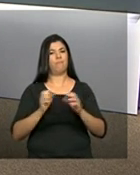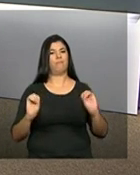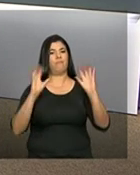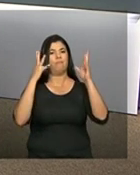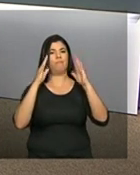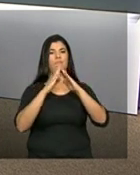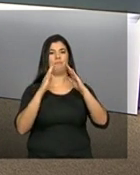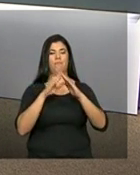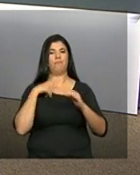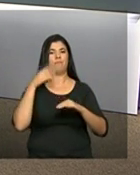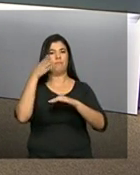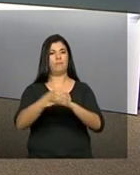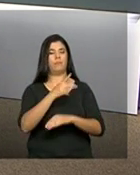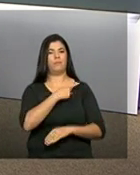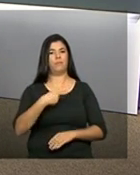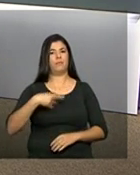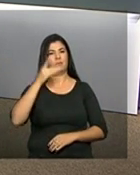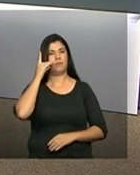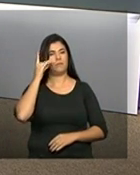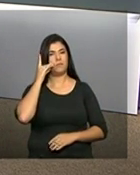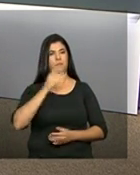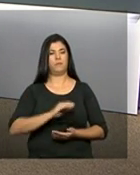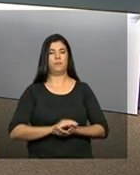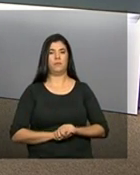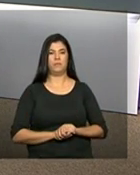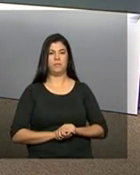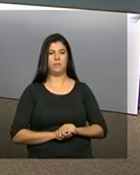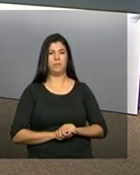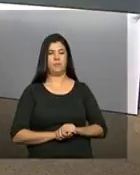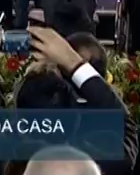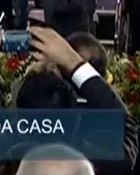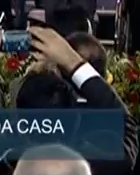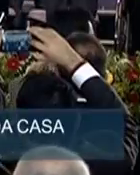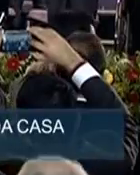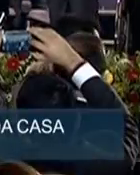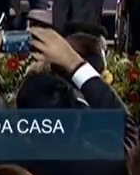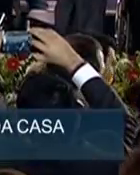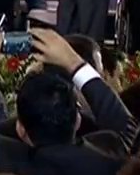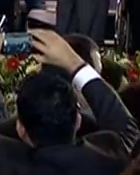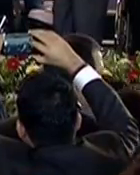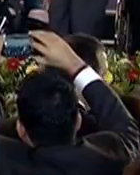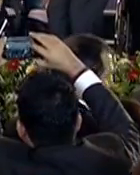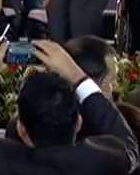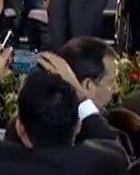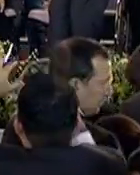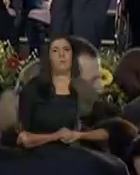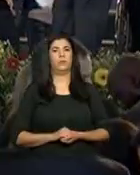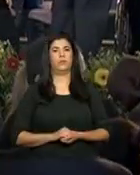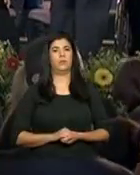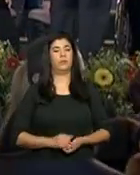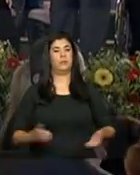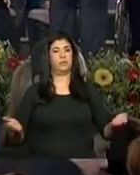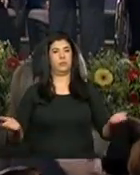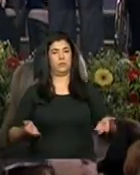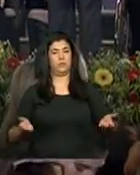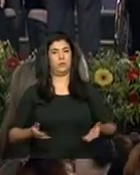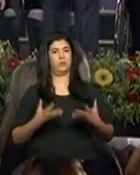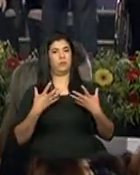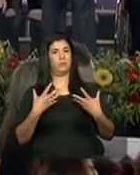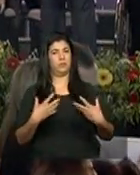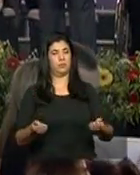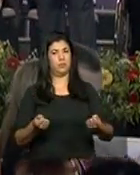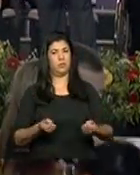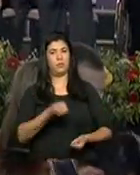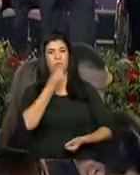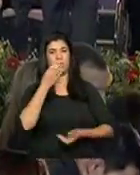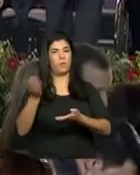foi a inauguração, que teve a participação da presidenta Dilma Rousseff. Neste momento, ouviremos as palavras de